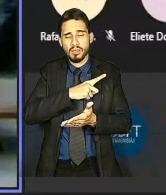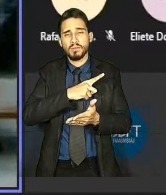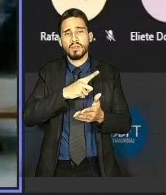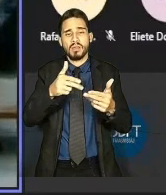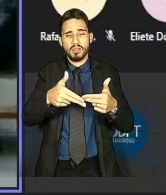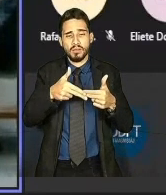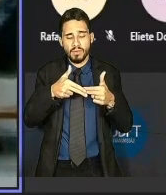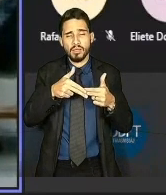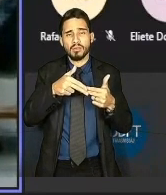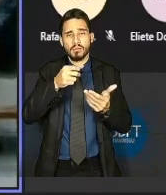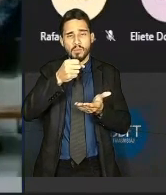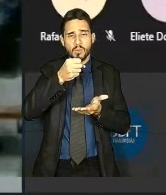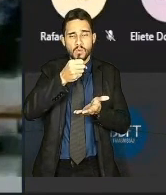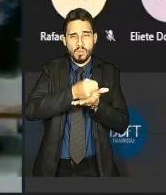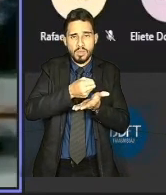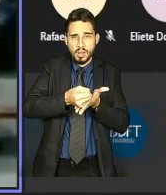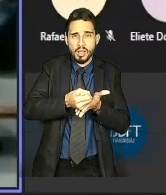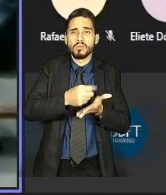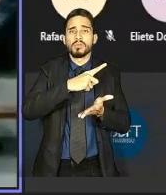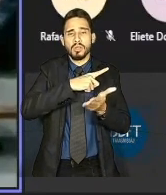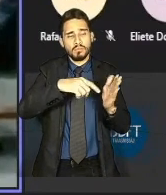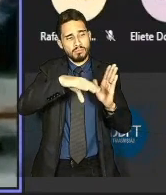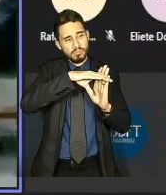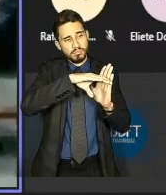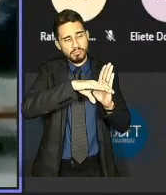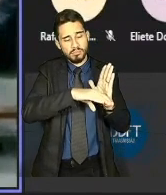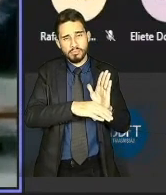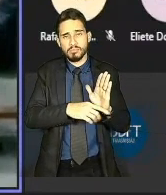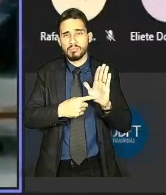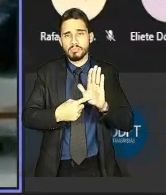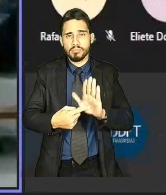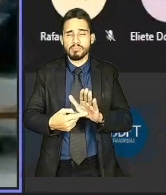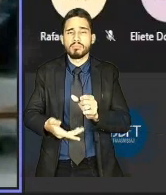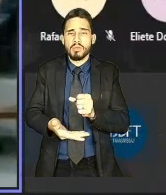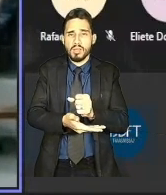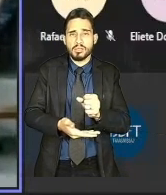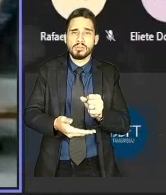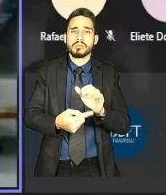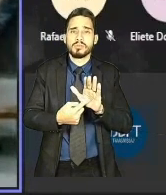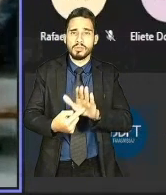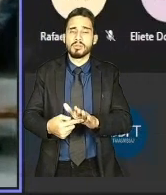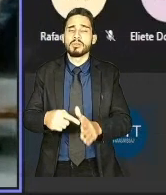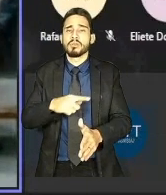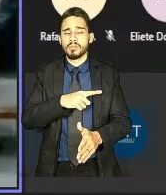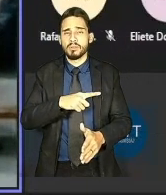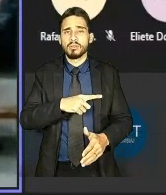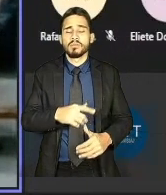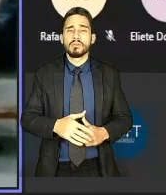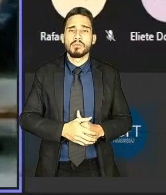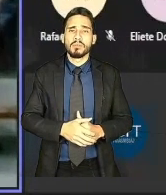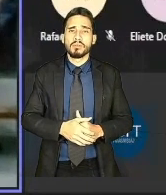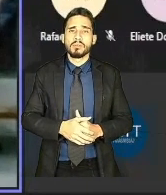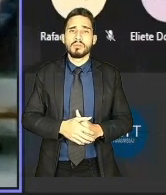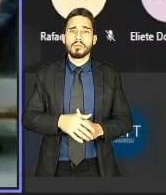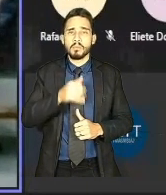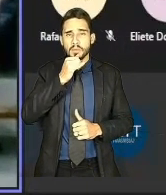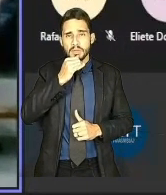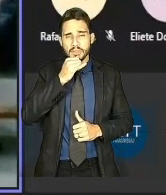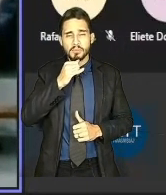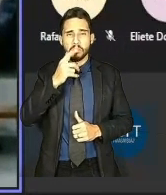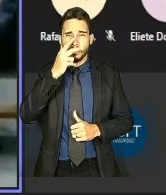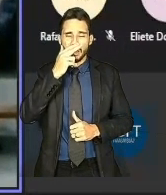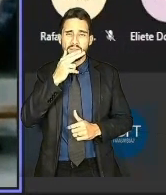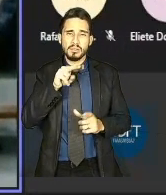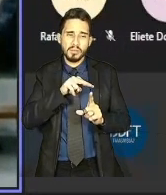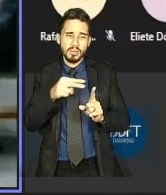realizadas com base em contratos. Elas foram realizadas com base em normas previamente dispostas, Então, nem mesmo sob a